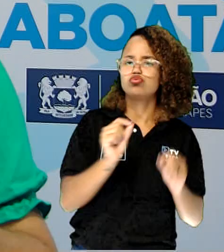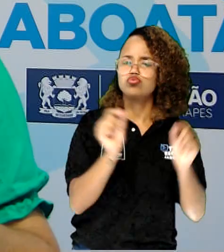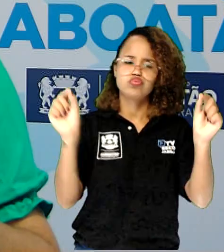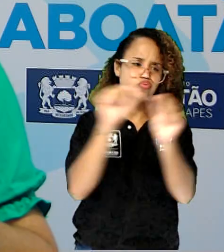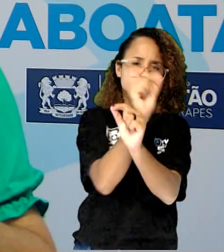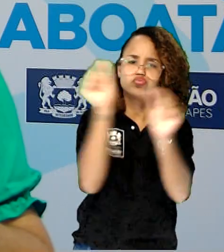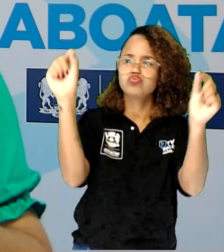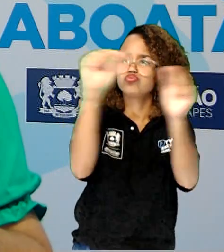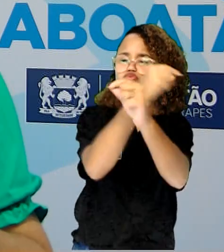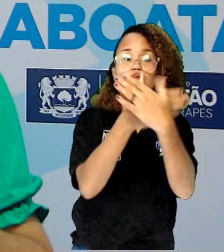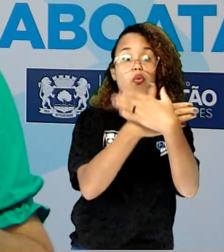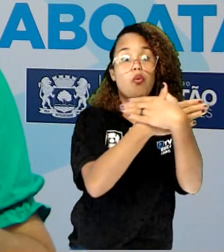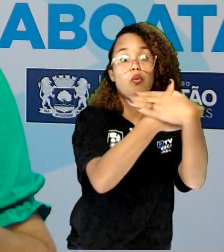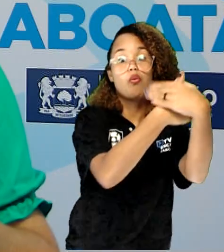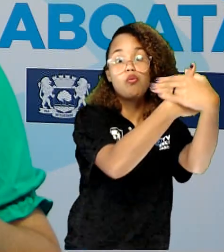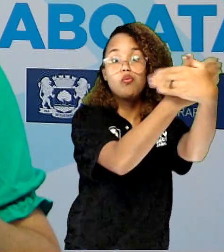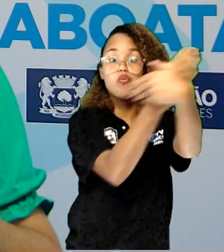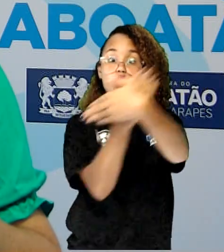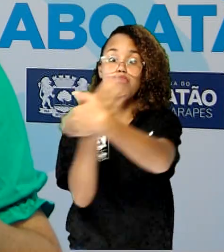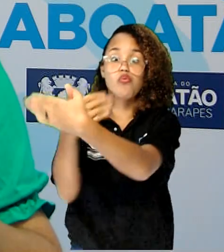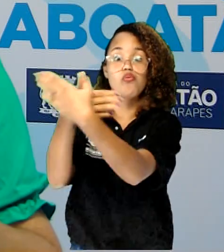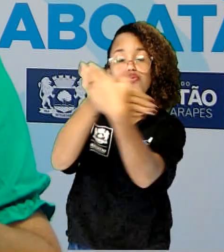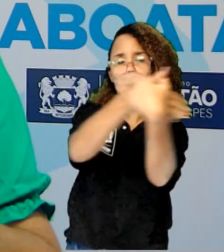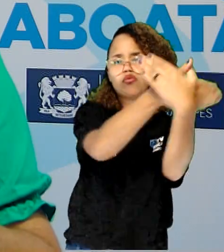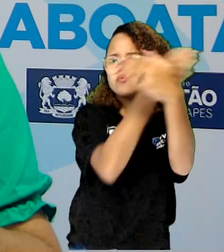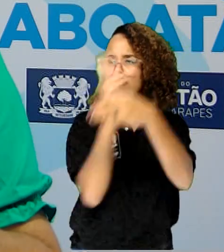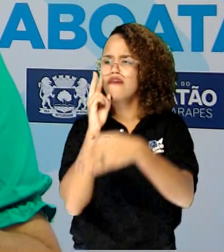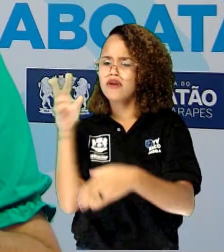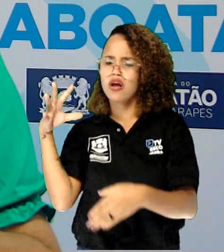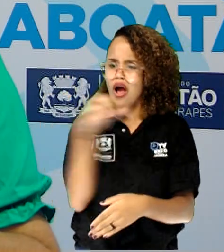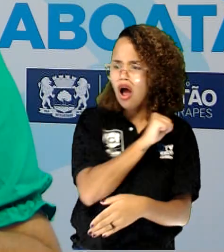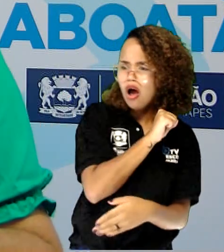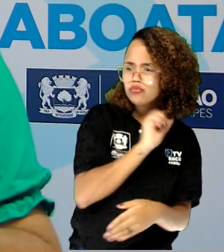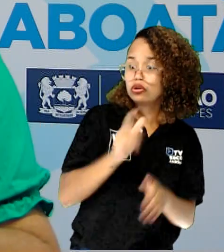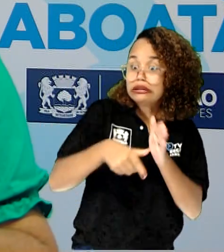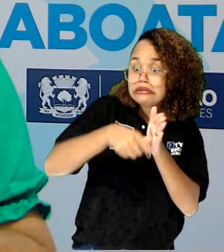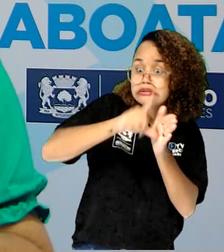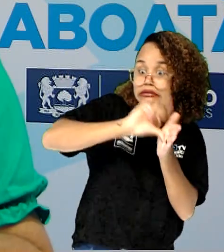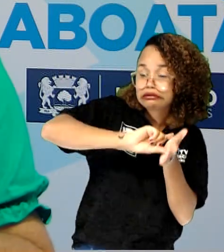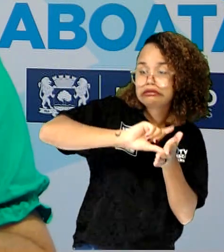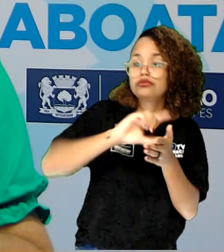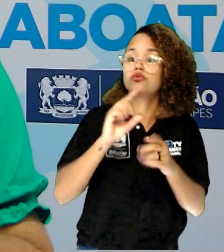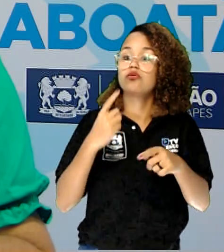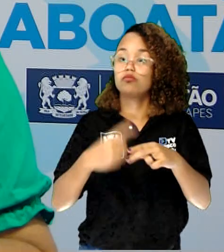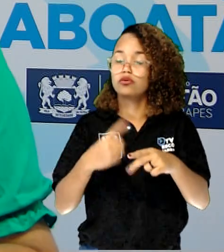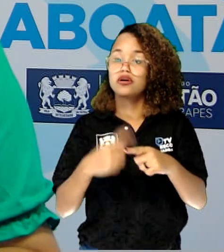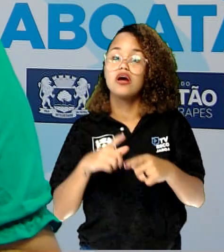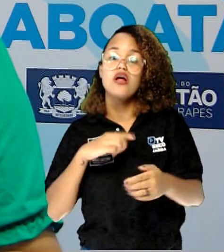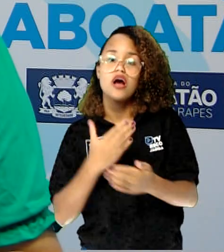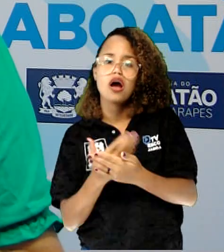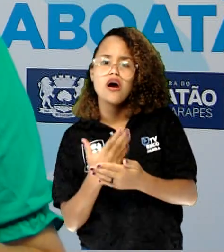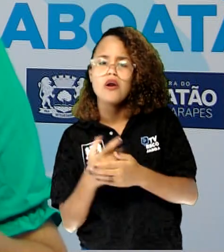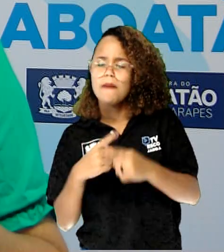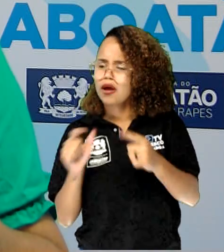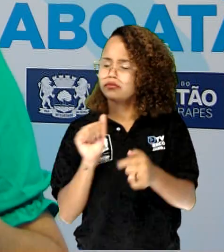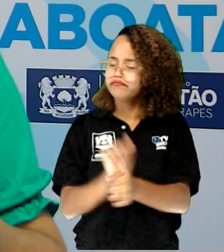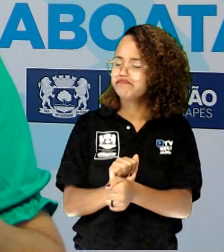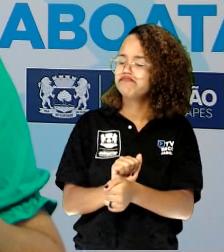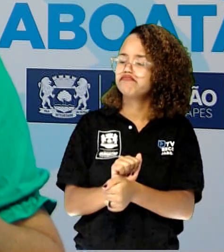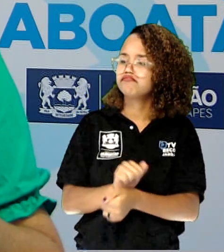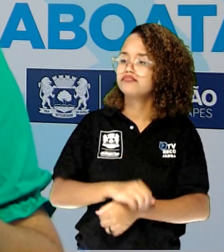muito apressadas, borboleta e libélula que estavam atrasadas para sua aula de looping, mas deram uma